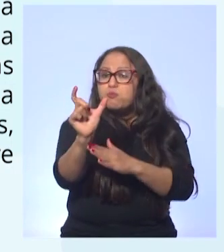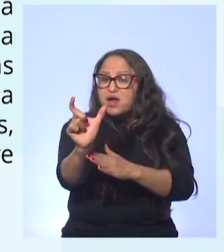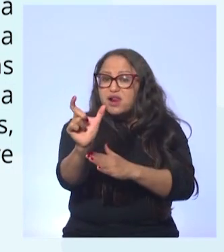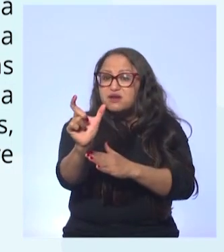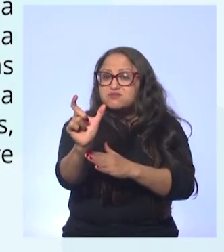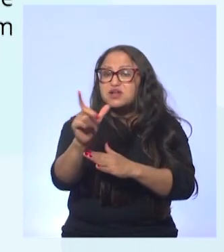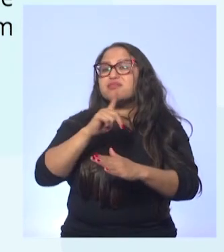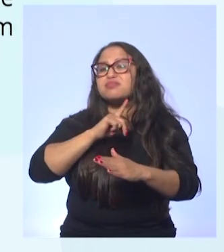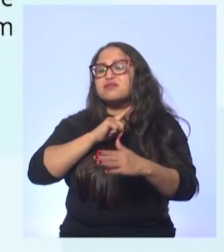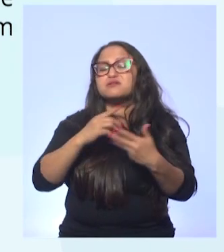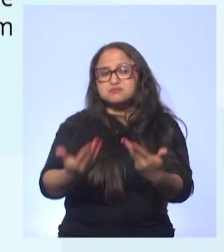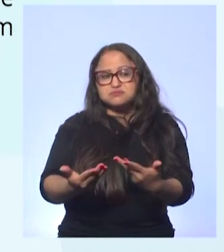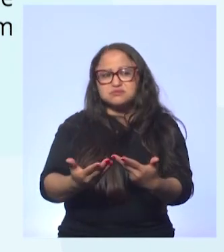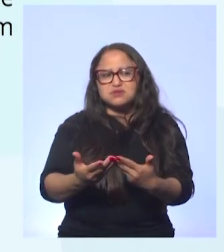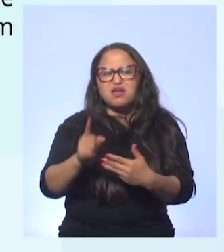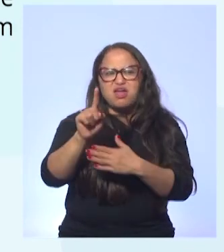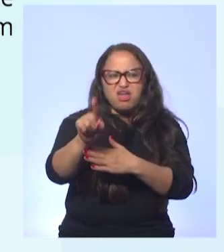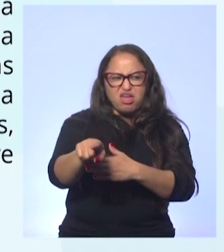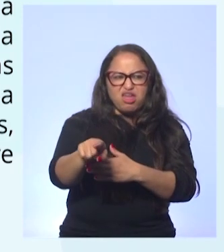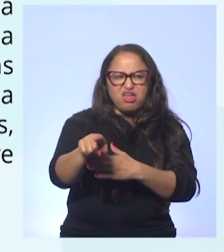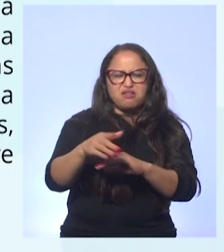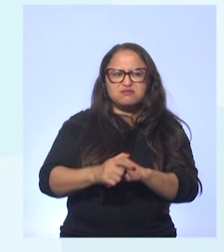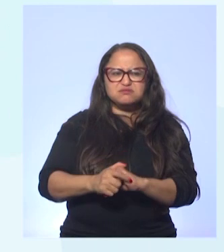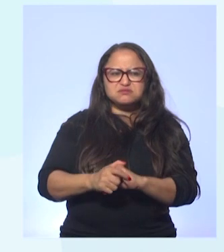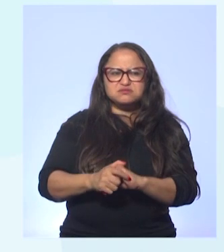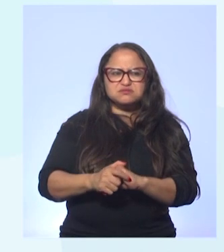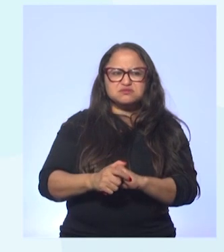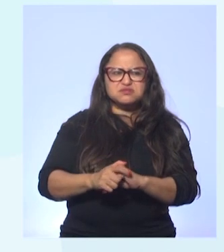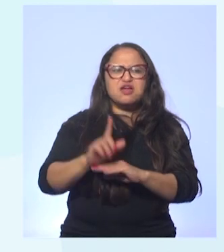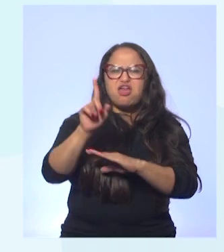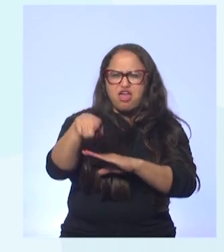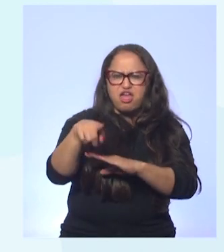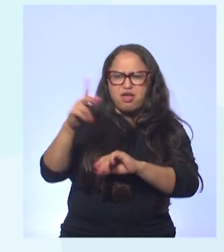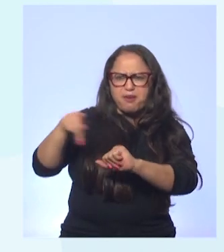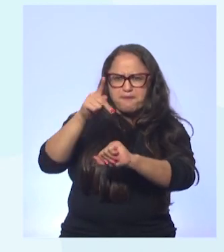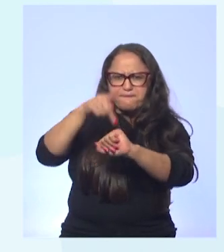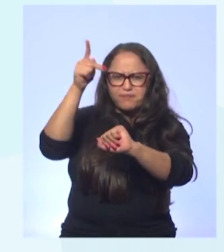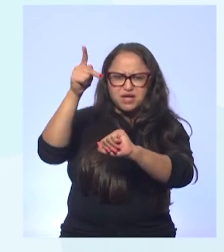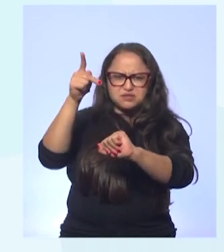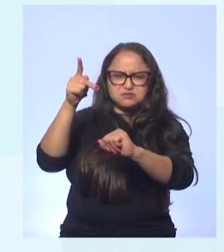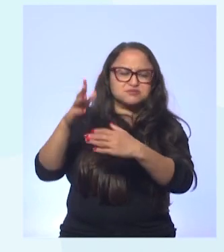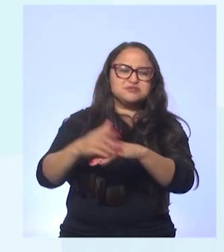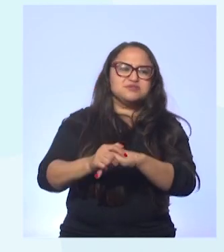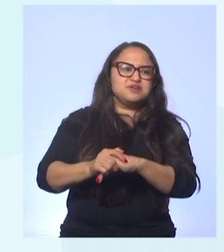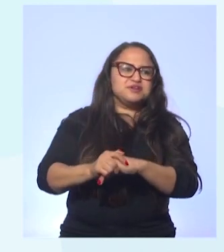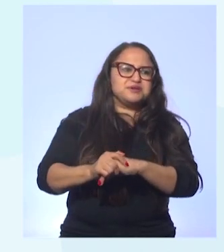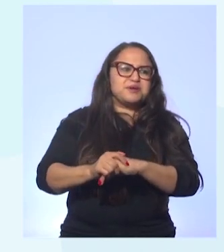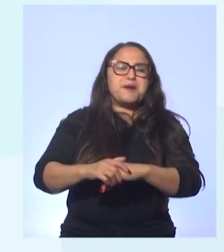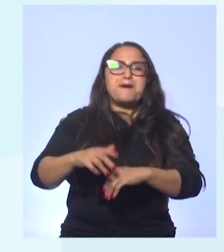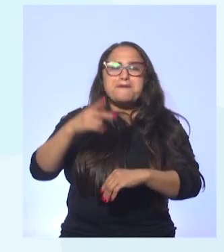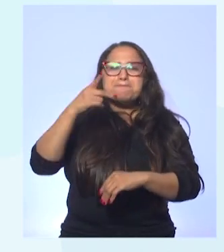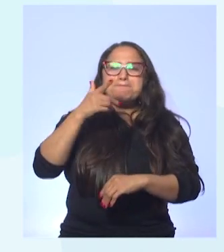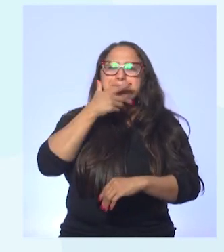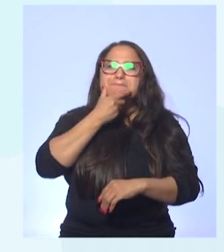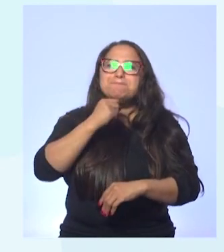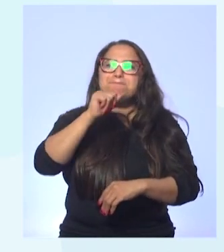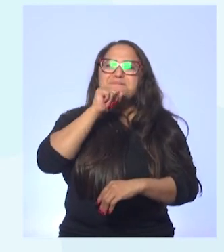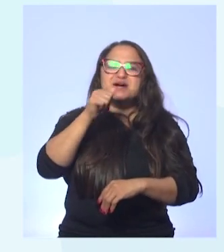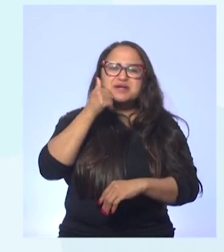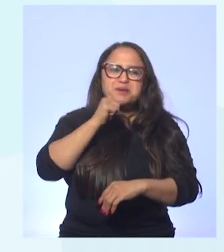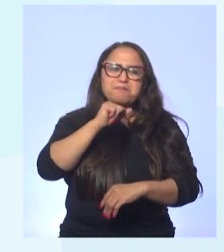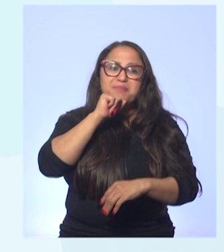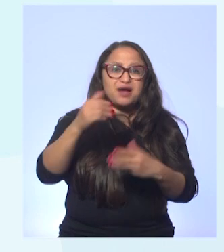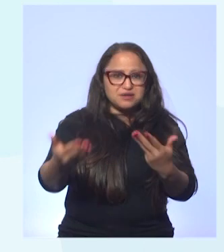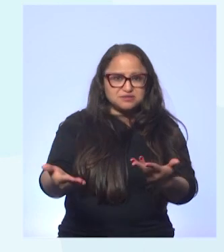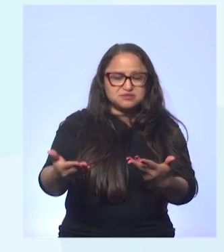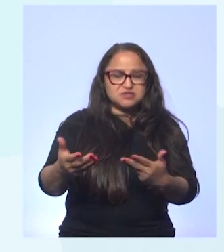termo? Será que é... Oh, meu Deus, volta para cá. Será que é pais? Ou seja, em vez de falar, eu